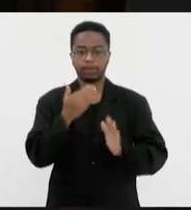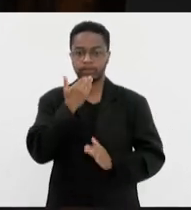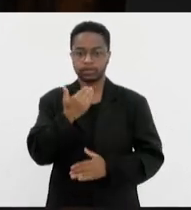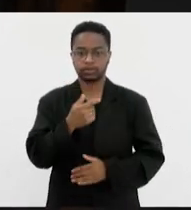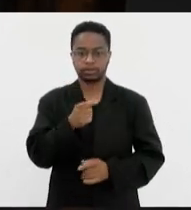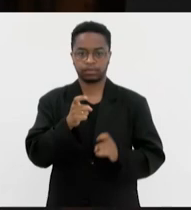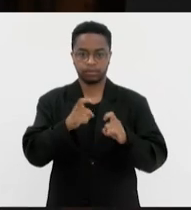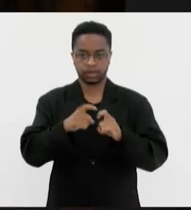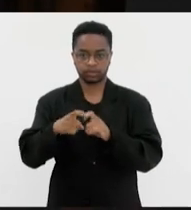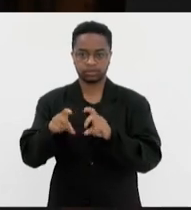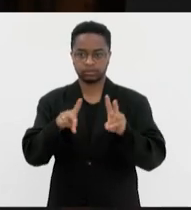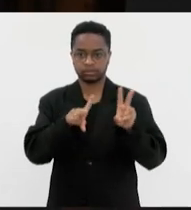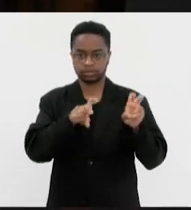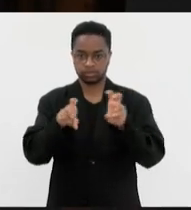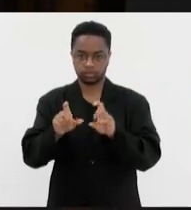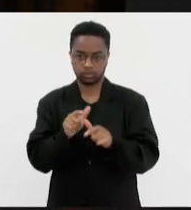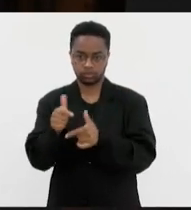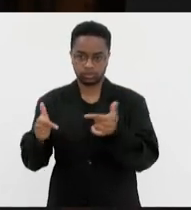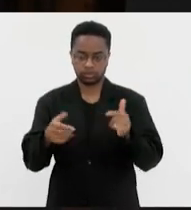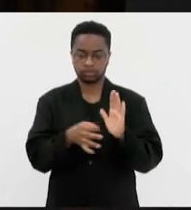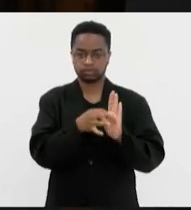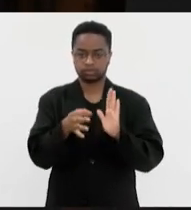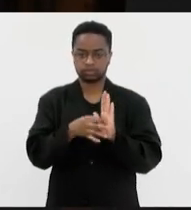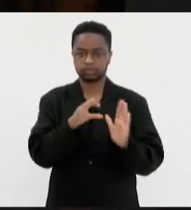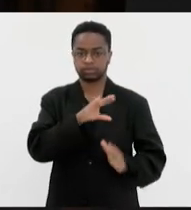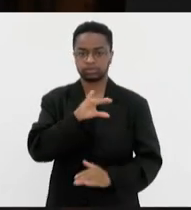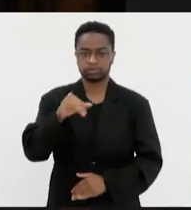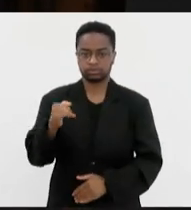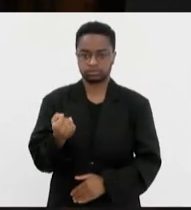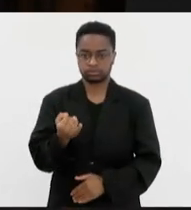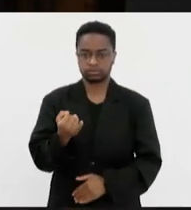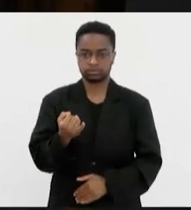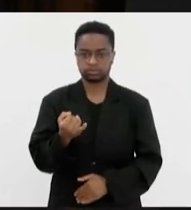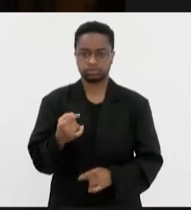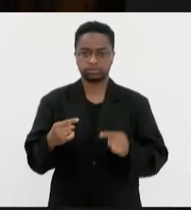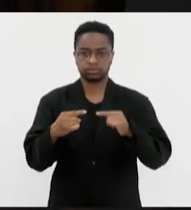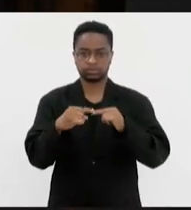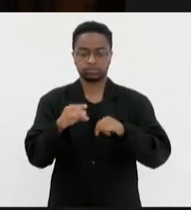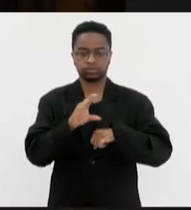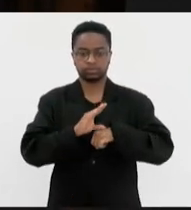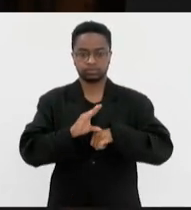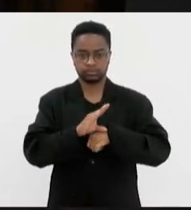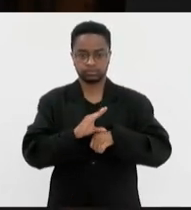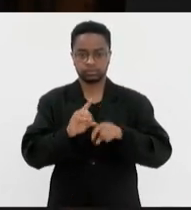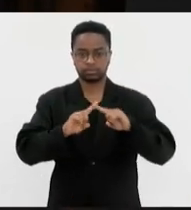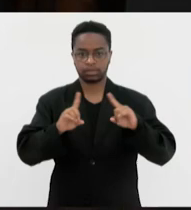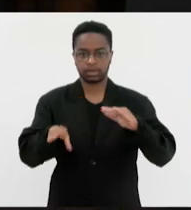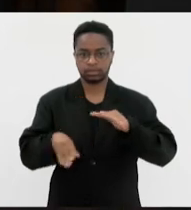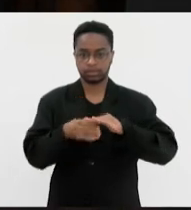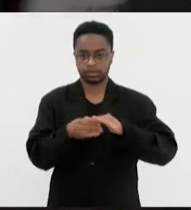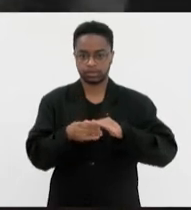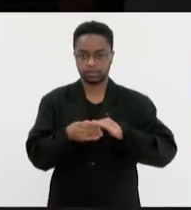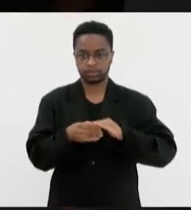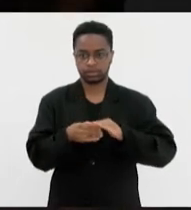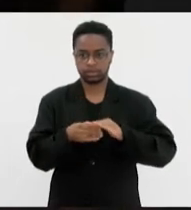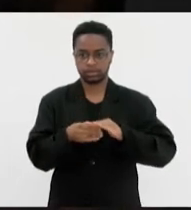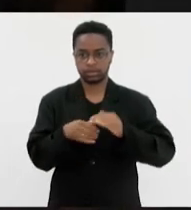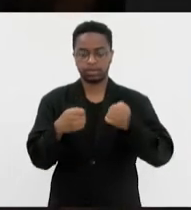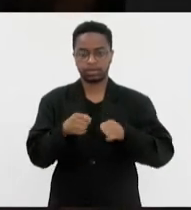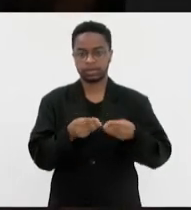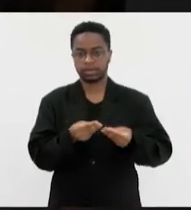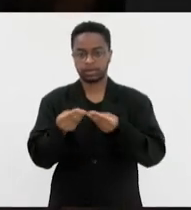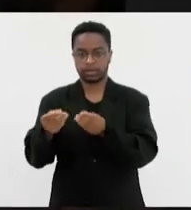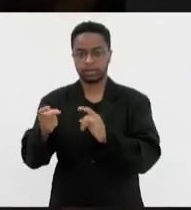Pareceres das comissões de Constituição e Justiça pela constitucionalidade com emenda, vai ter que levar para o